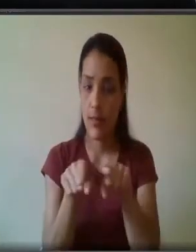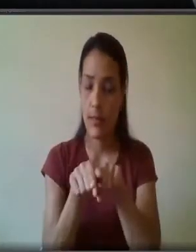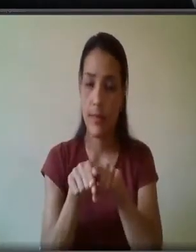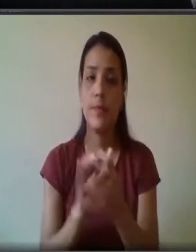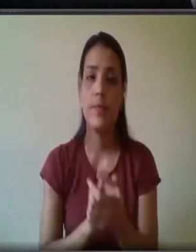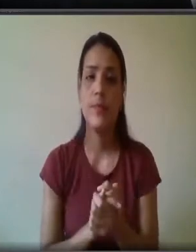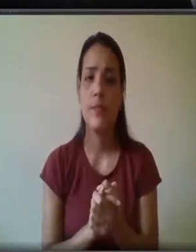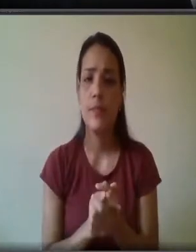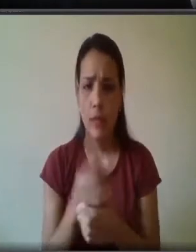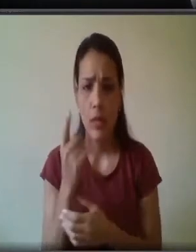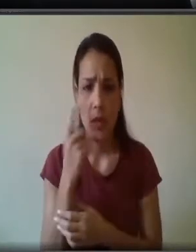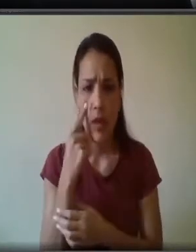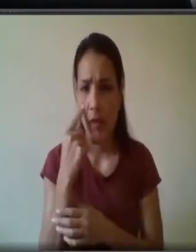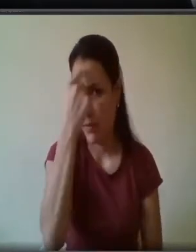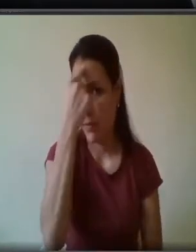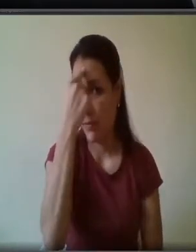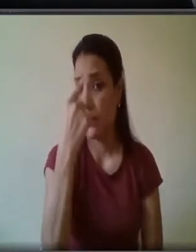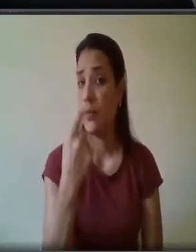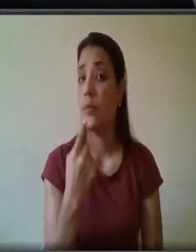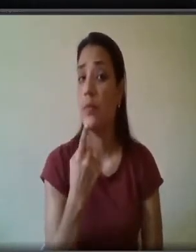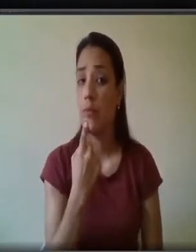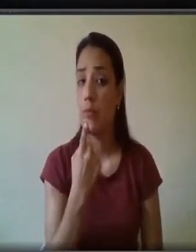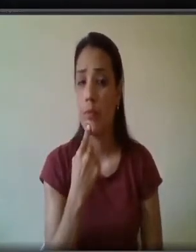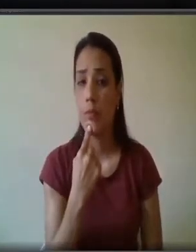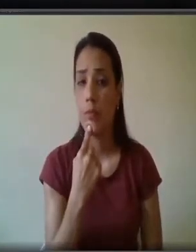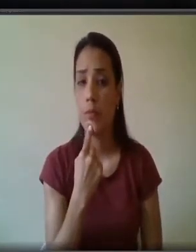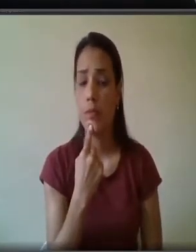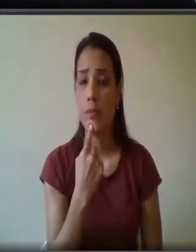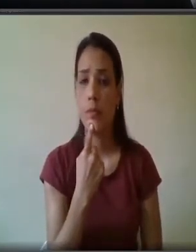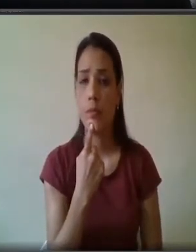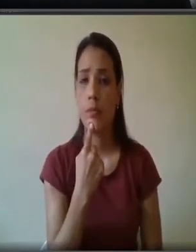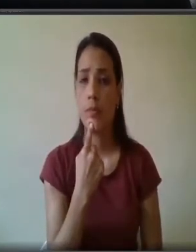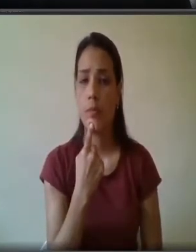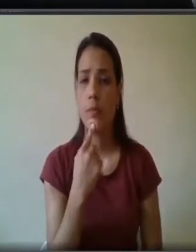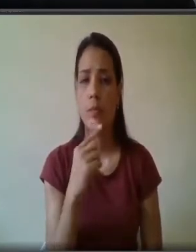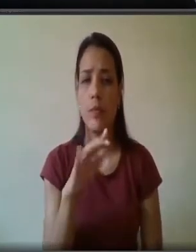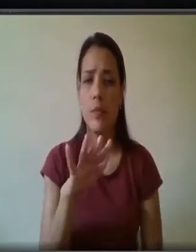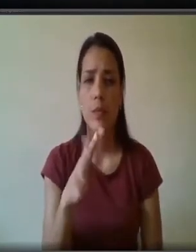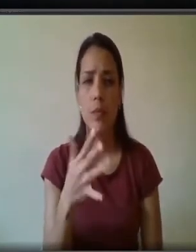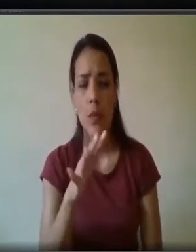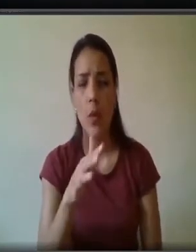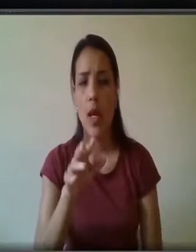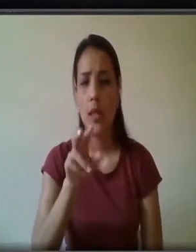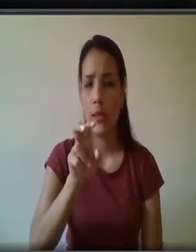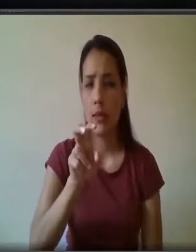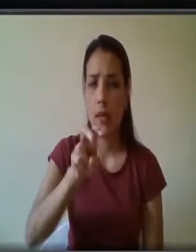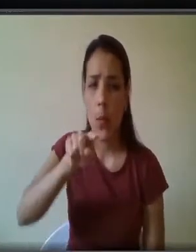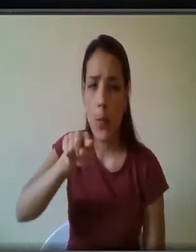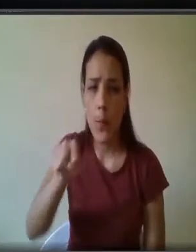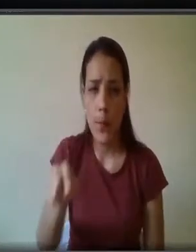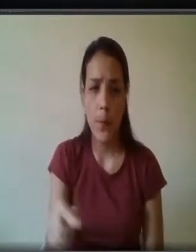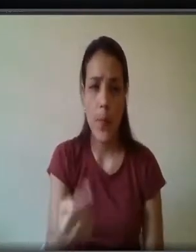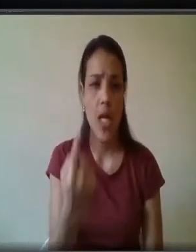De 2.900, nós vamos chegar aí a quase 5.000 quilômetros de